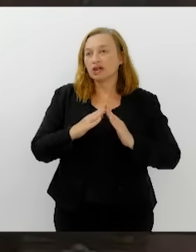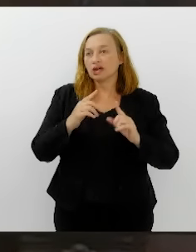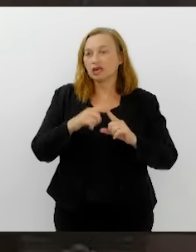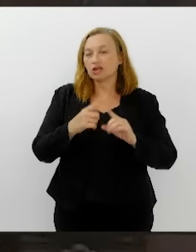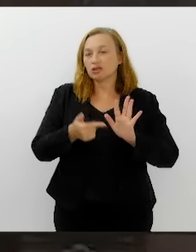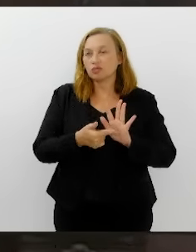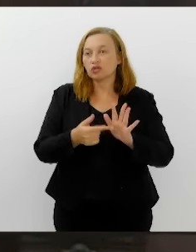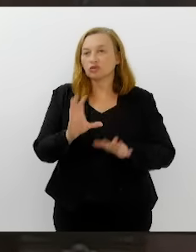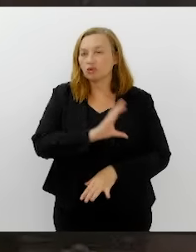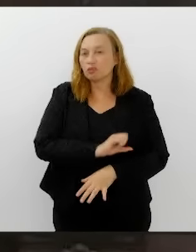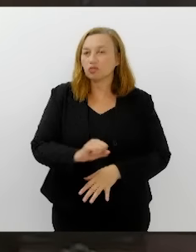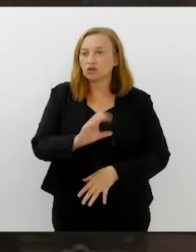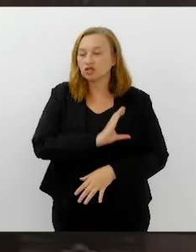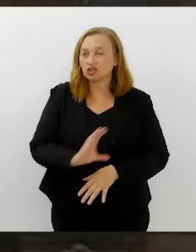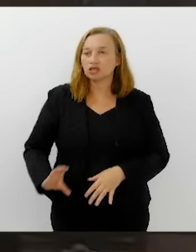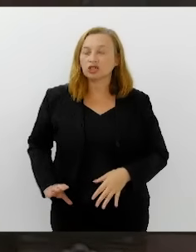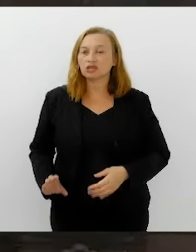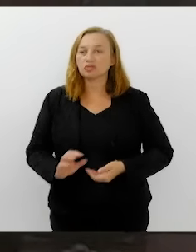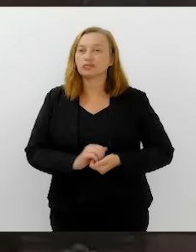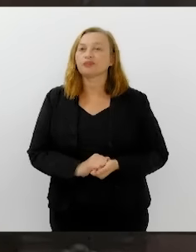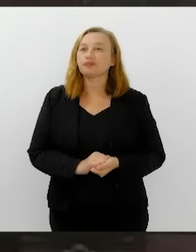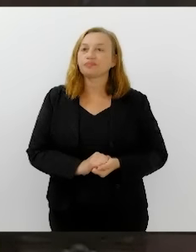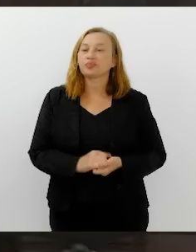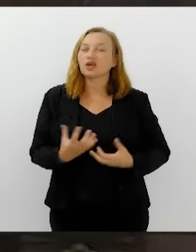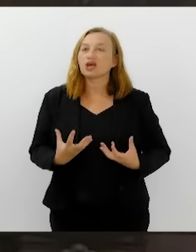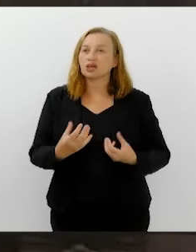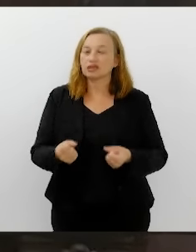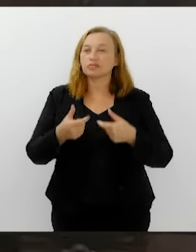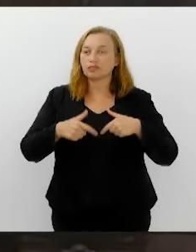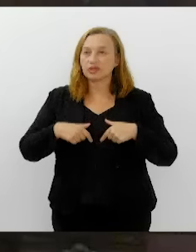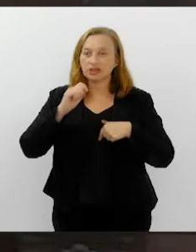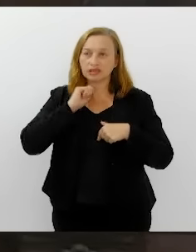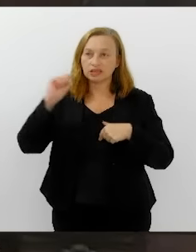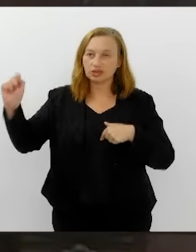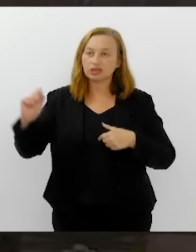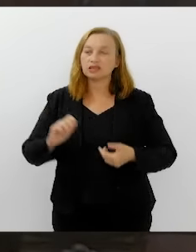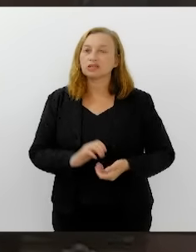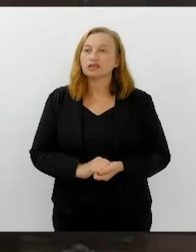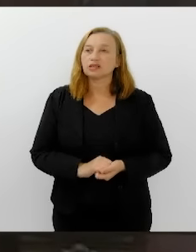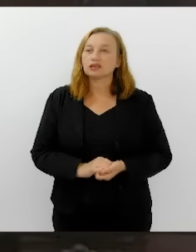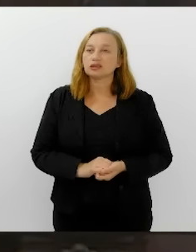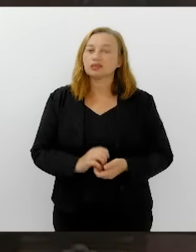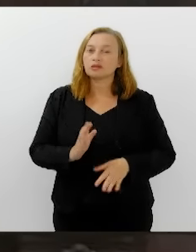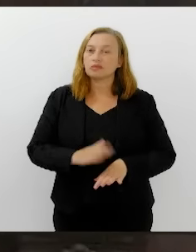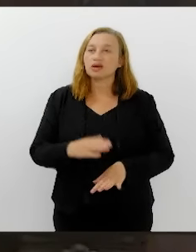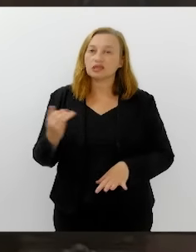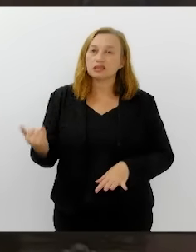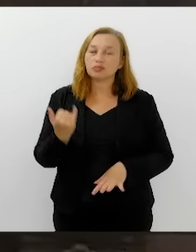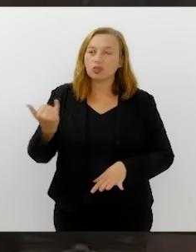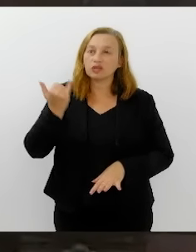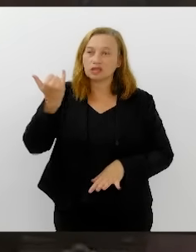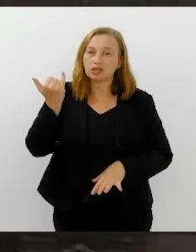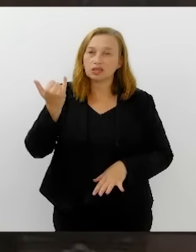calor do coração de Deus. Receber a medalha Tiradentes, uma das mais altas honrarias concedidas pela Assembleia